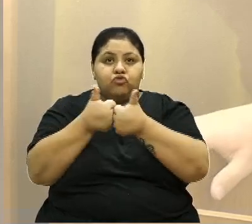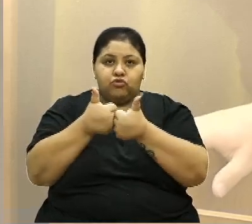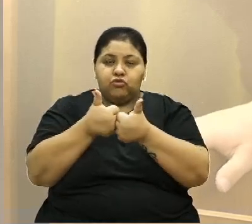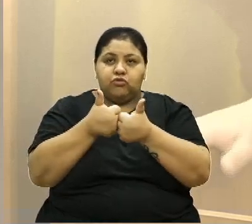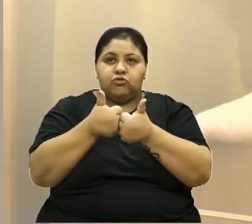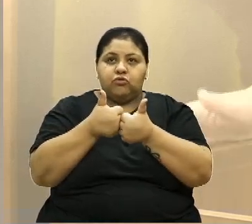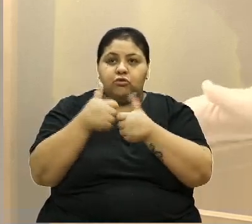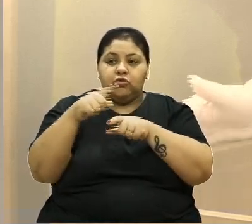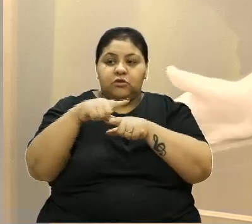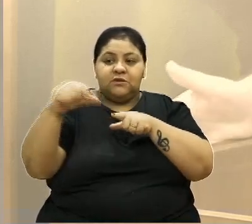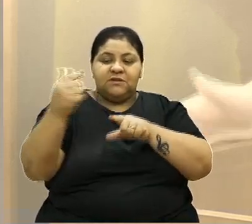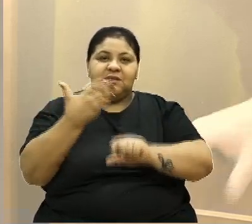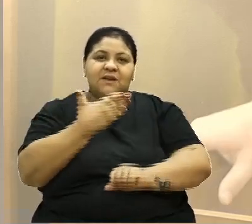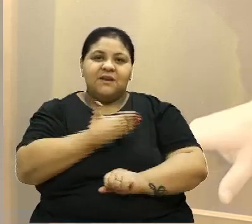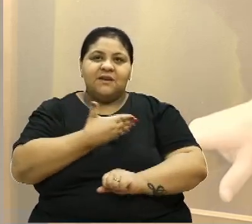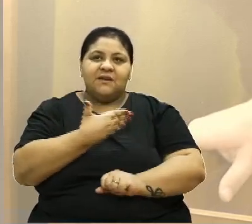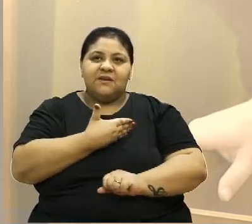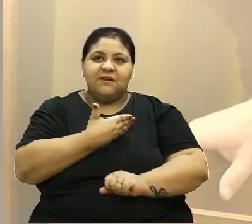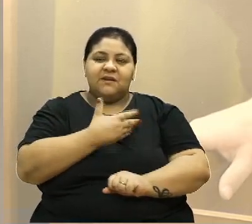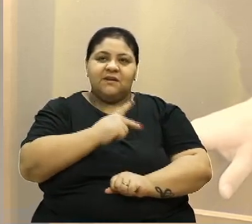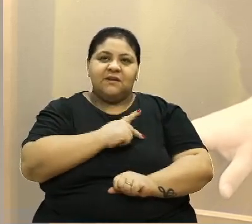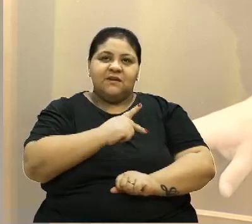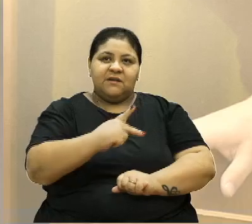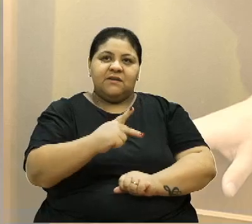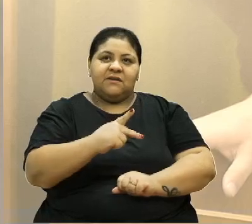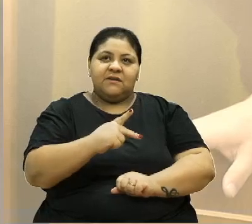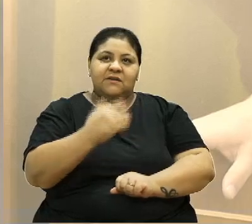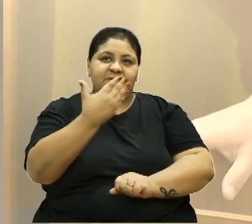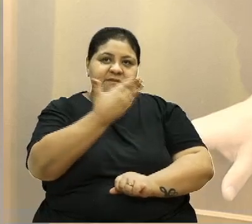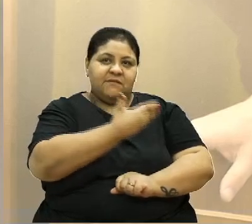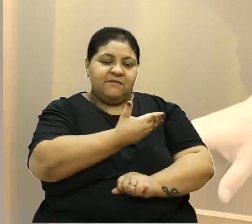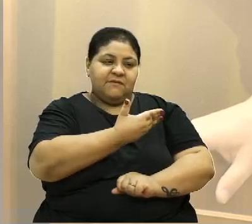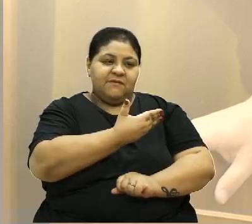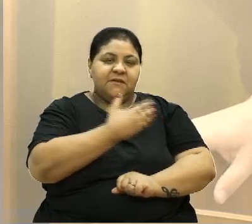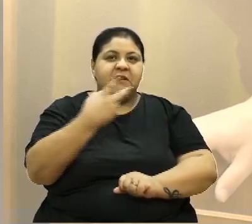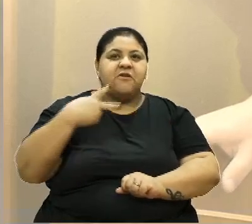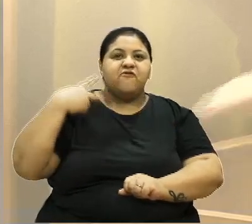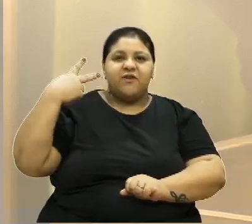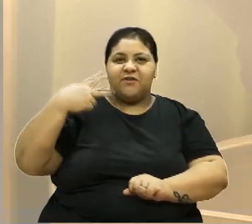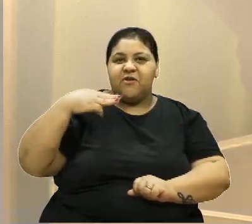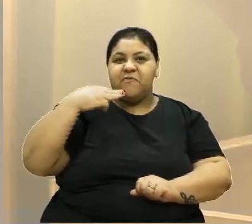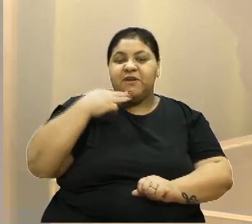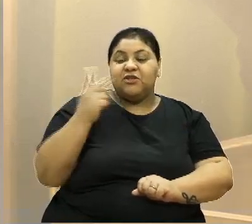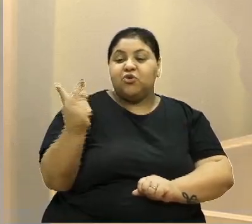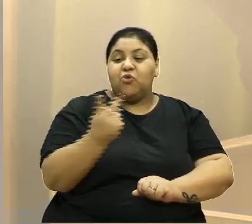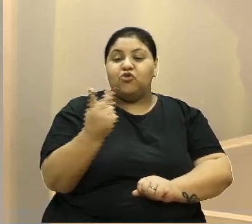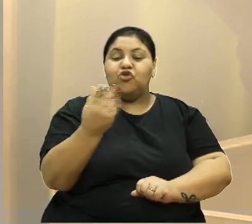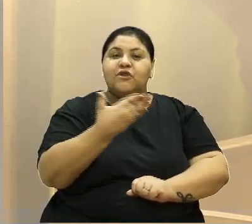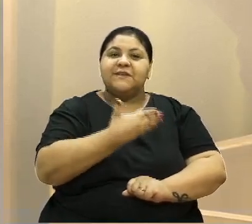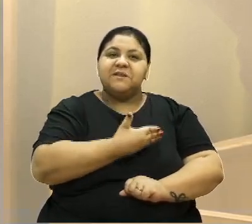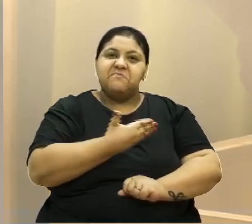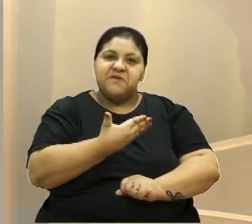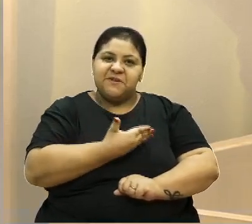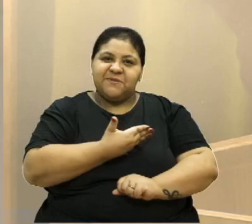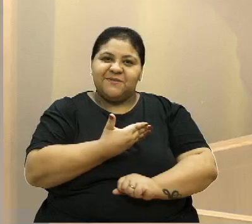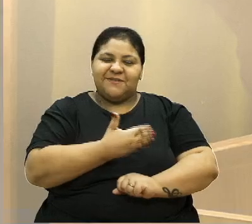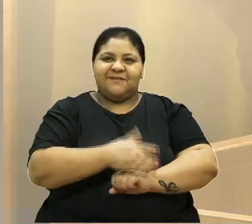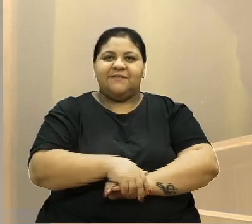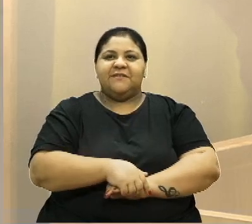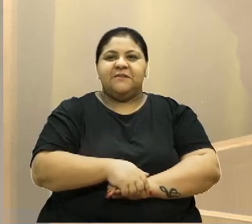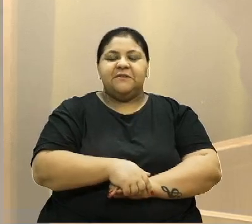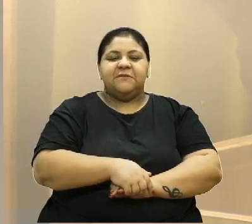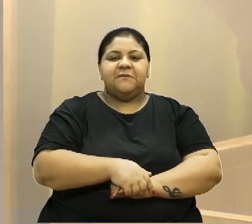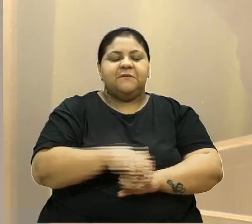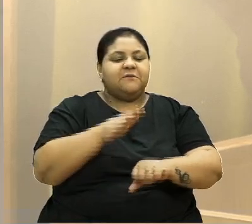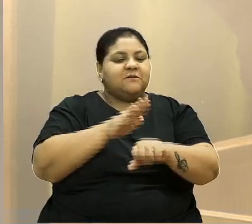Então, saio com um amigo que eu fiz na presidência, vereador Chico, e saio com uma amiga que eu fiz na presidência, a vereadora Marisol. Então, são momentos que a gente vai guardar,